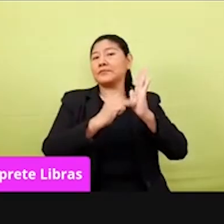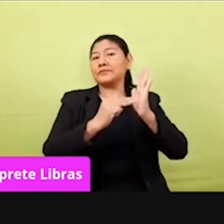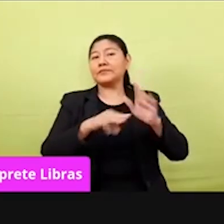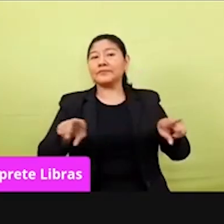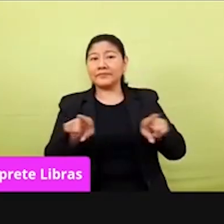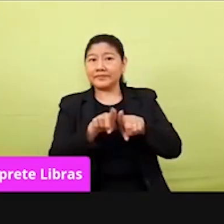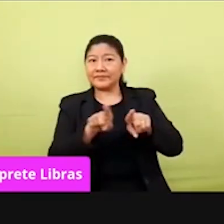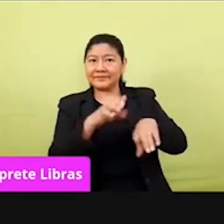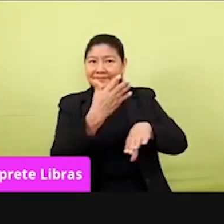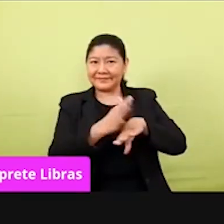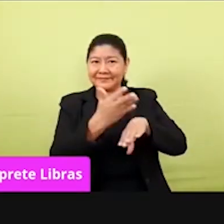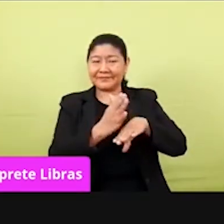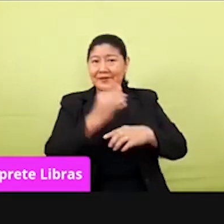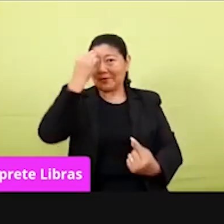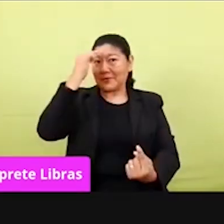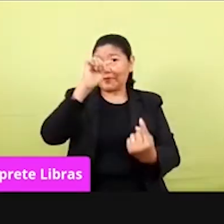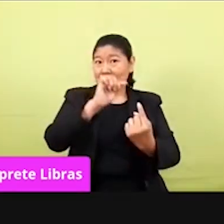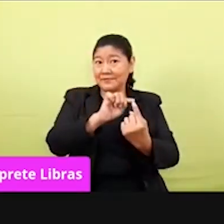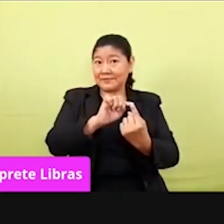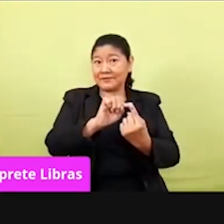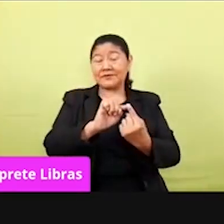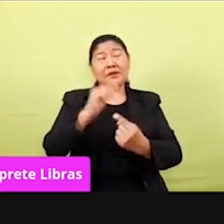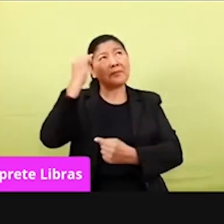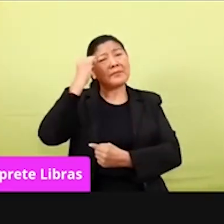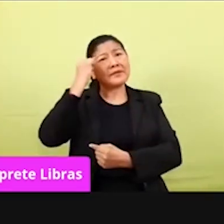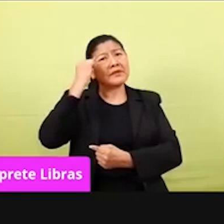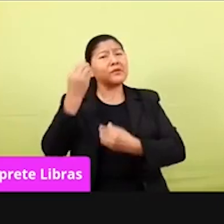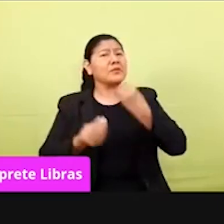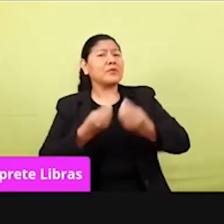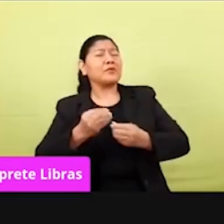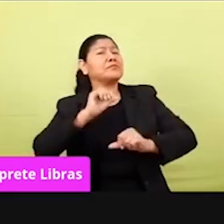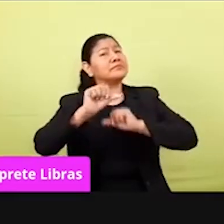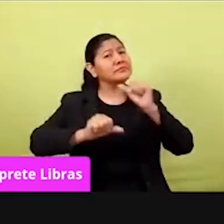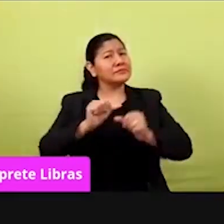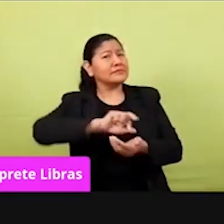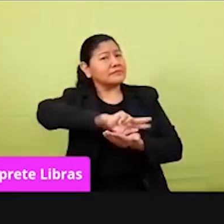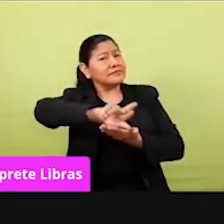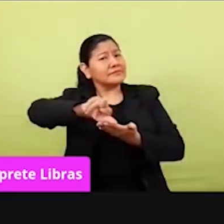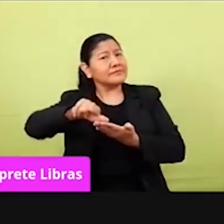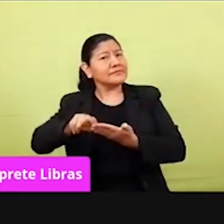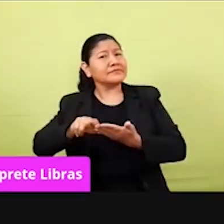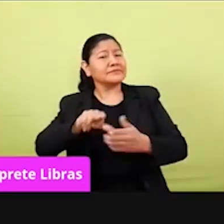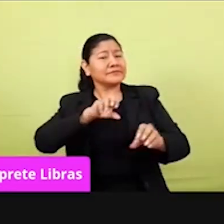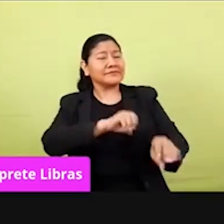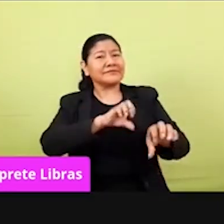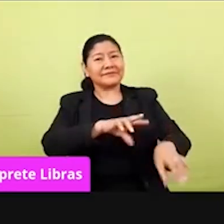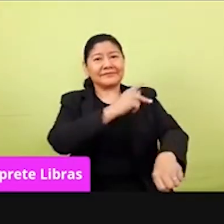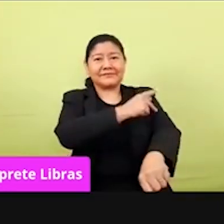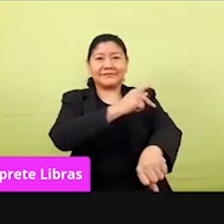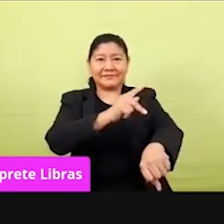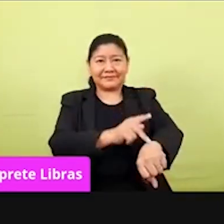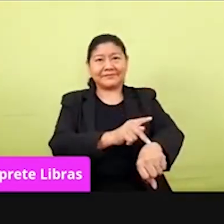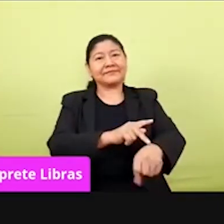metodologias e práticas com a finalidade de refletir criticamente sobre a prática pedagógica